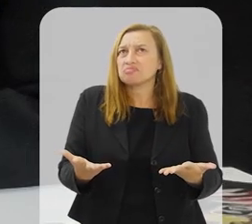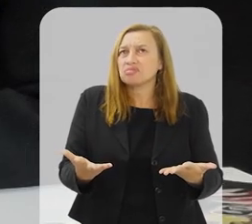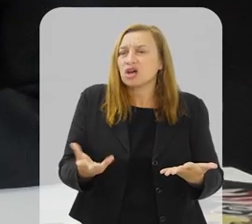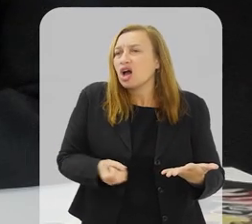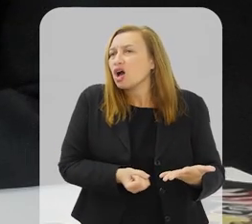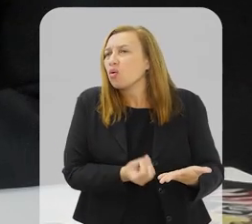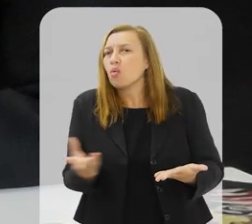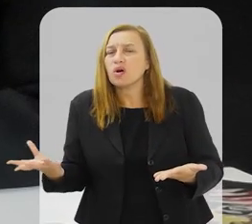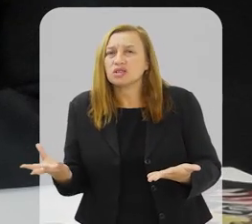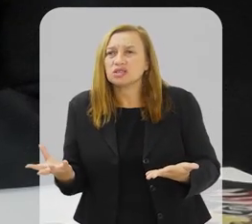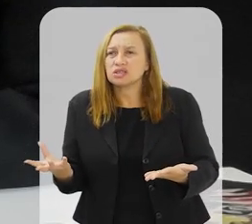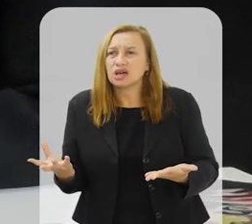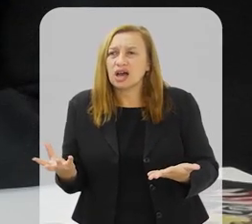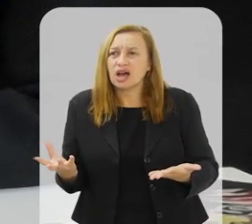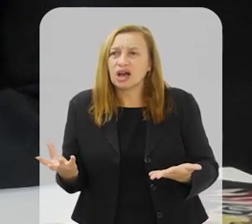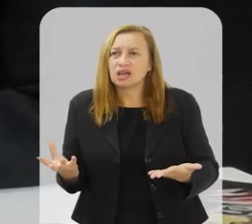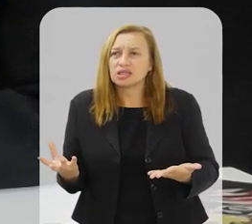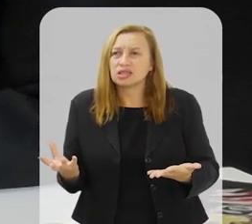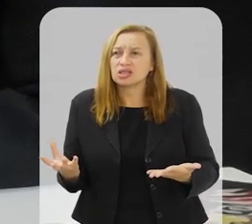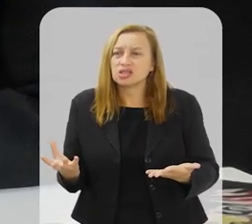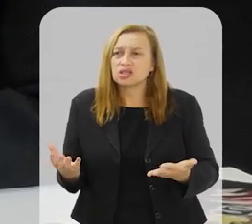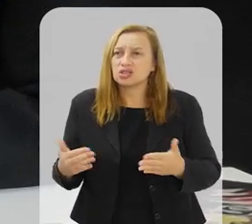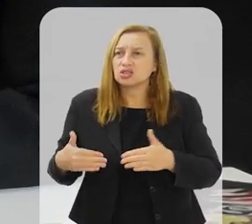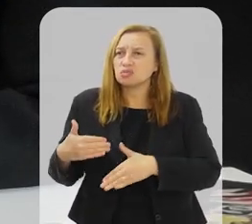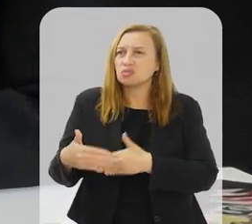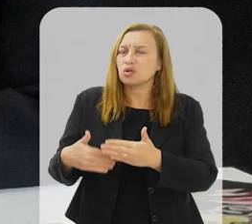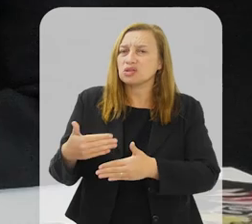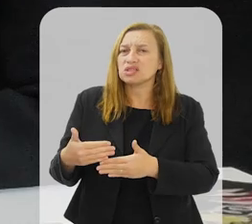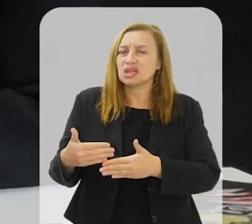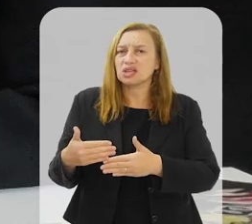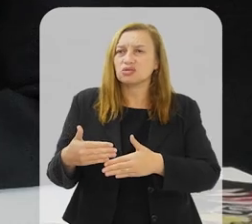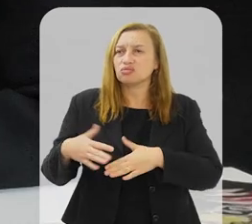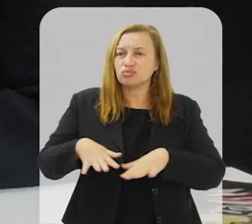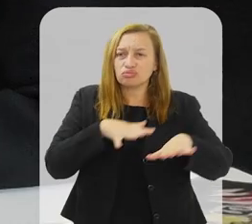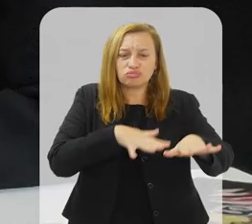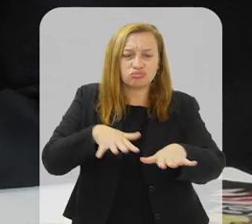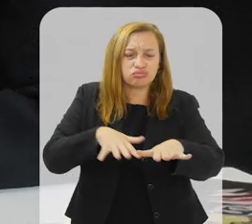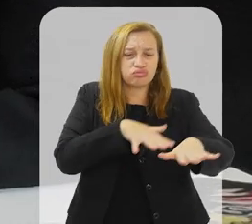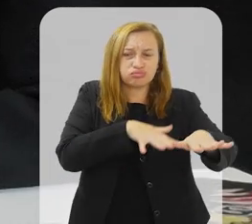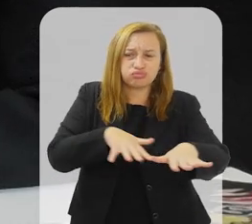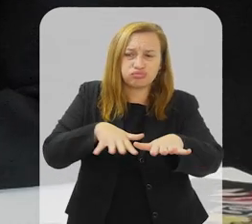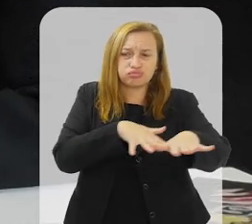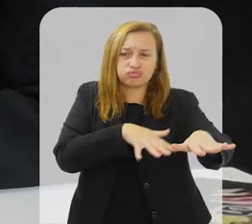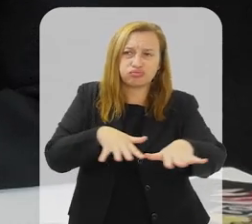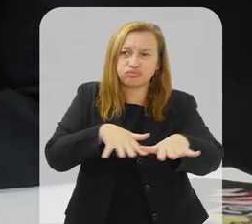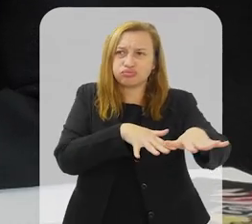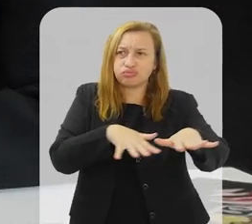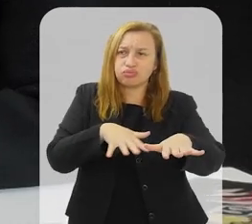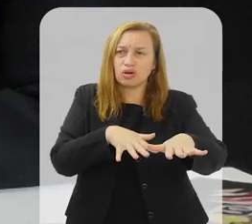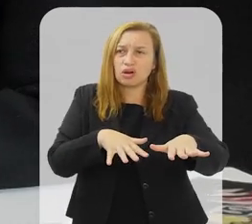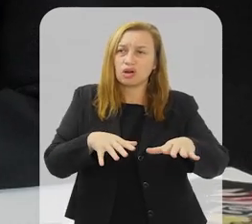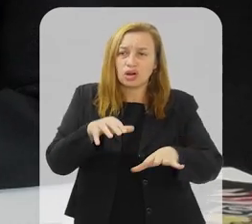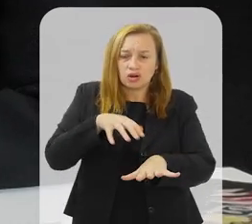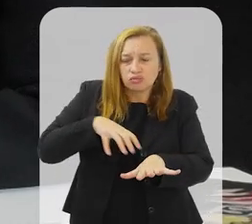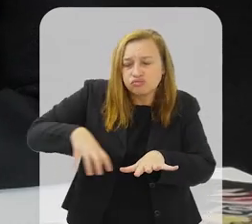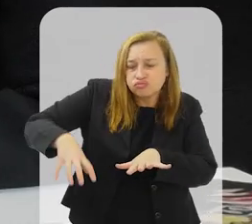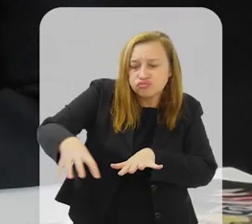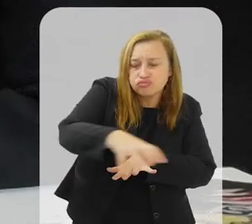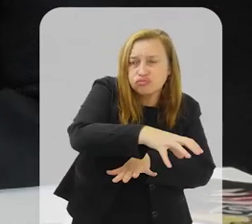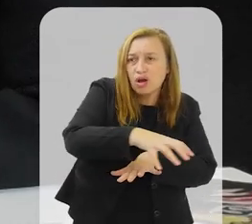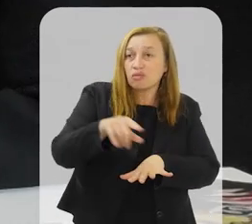do do do do da quantidade de pontos dentro do processo de desfile que você tá atuando Você tá no carro